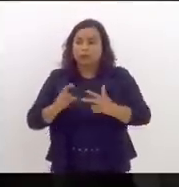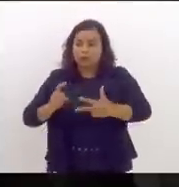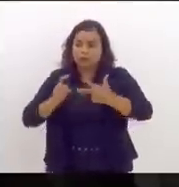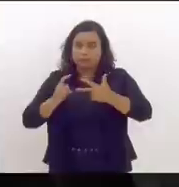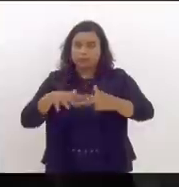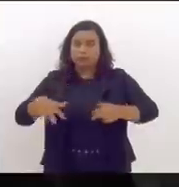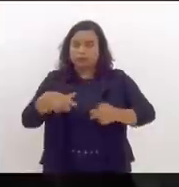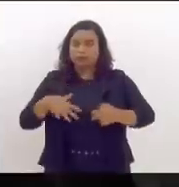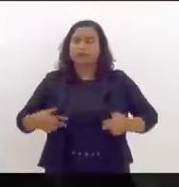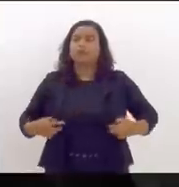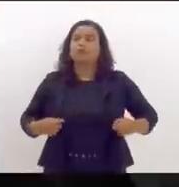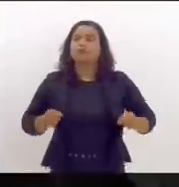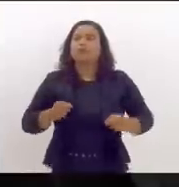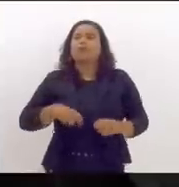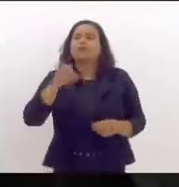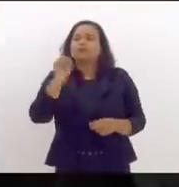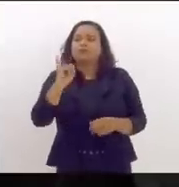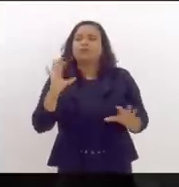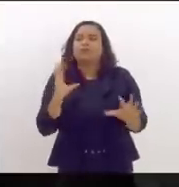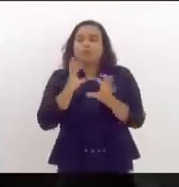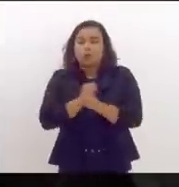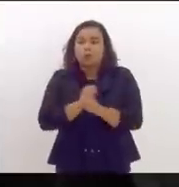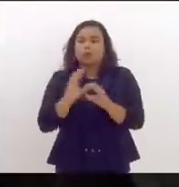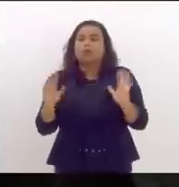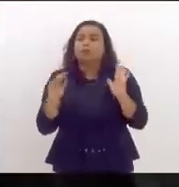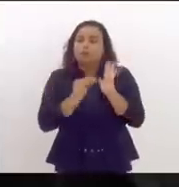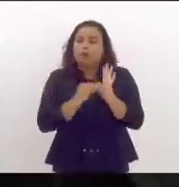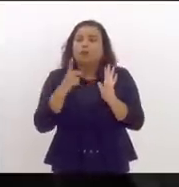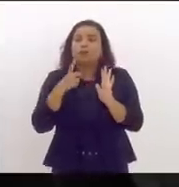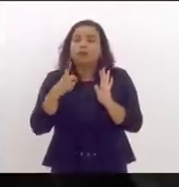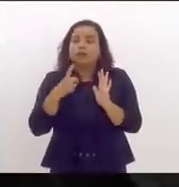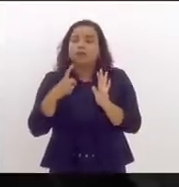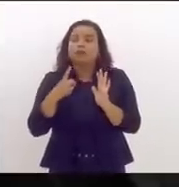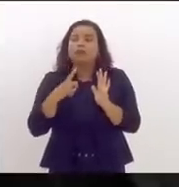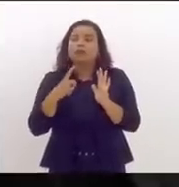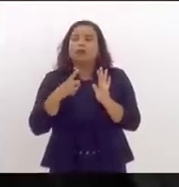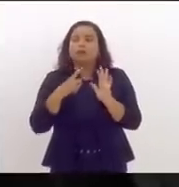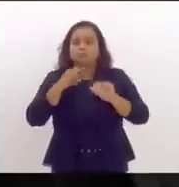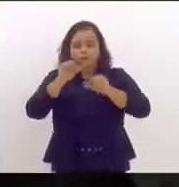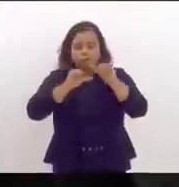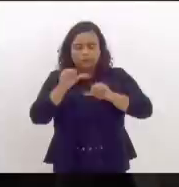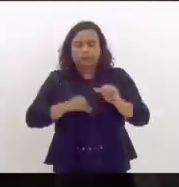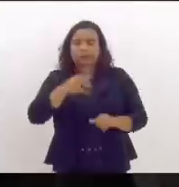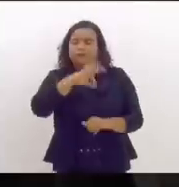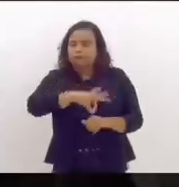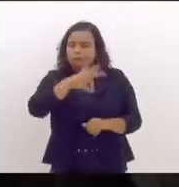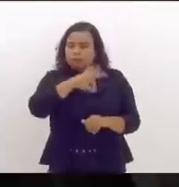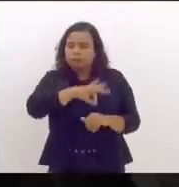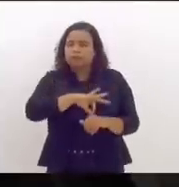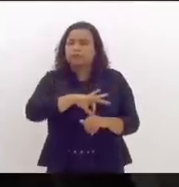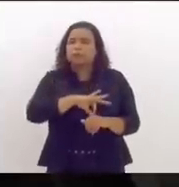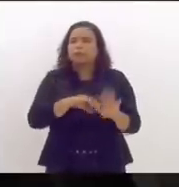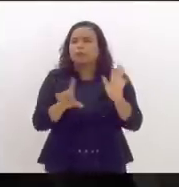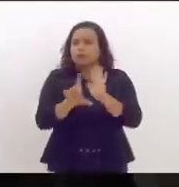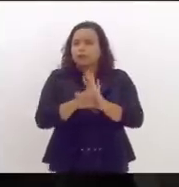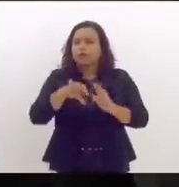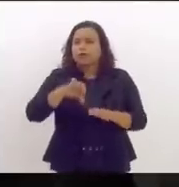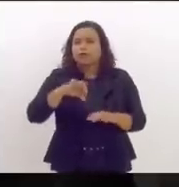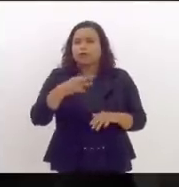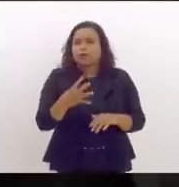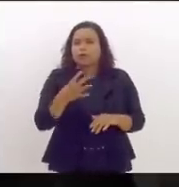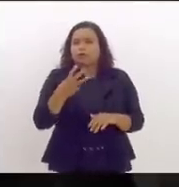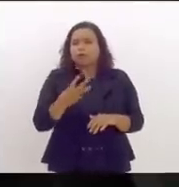executivo estava incluída a reposição salarial da lei